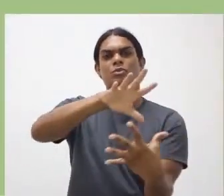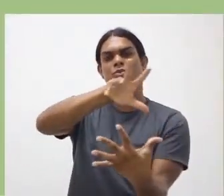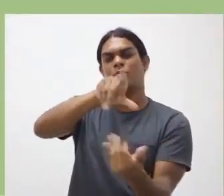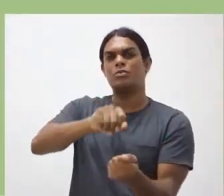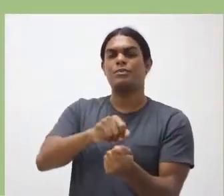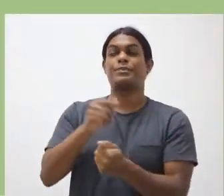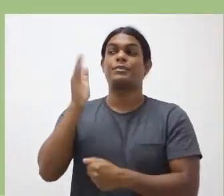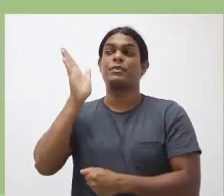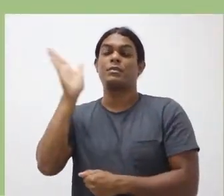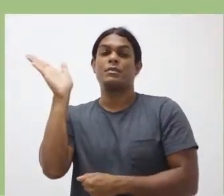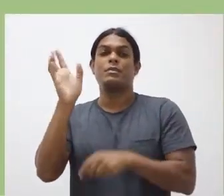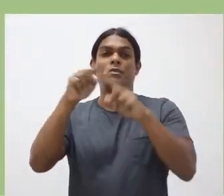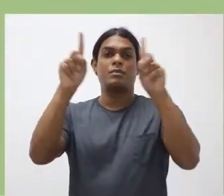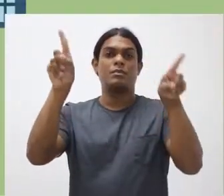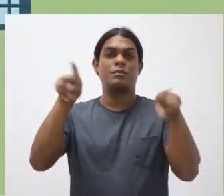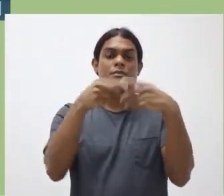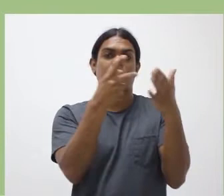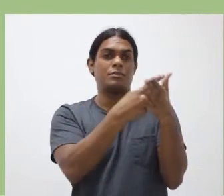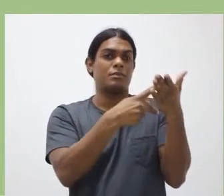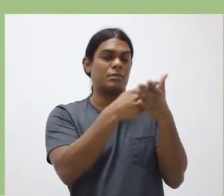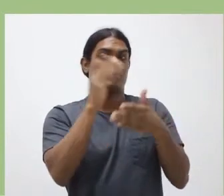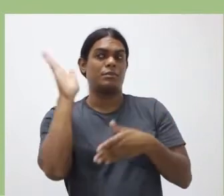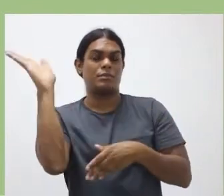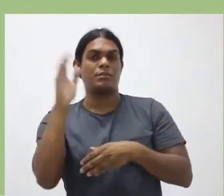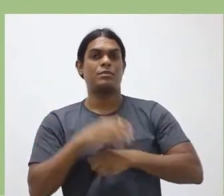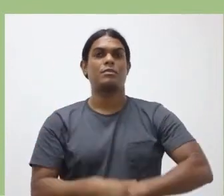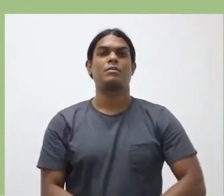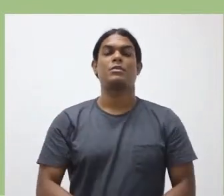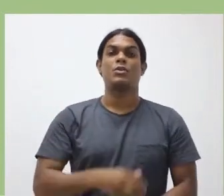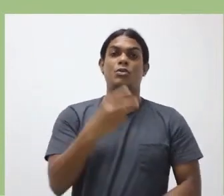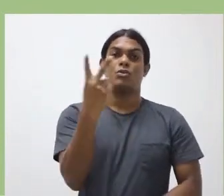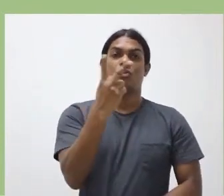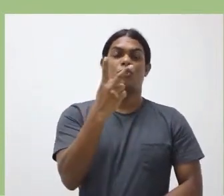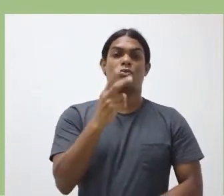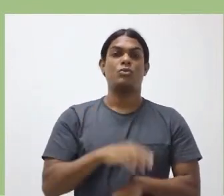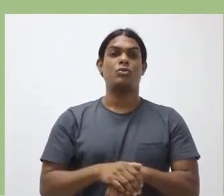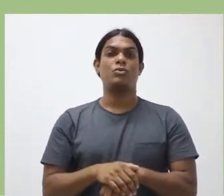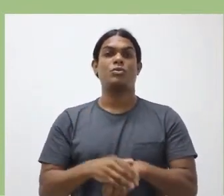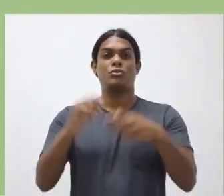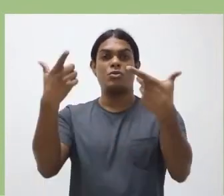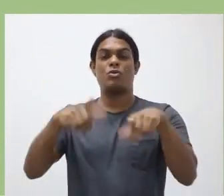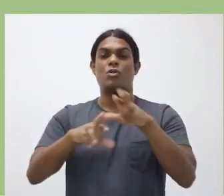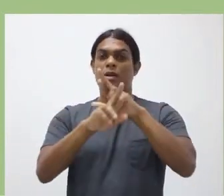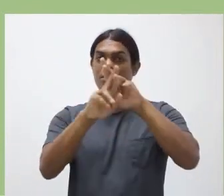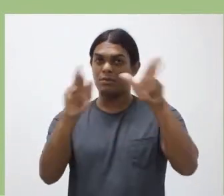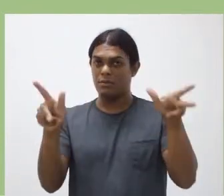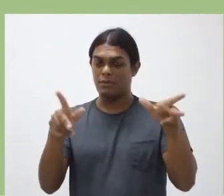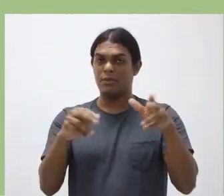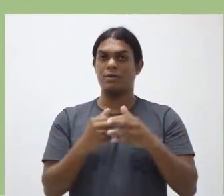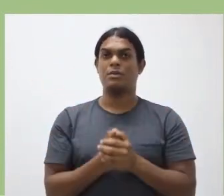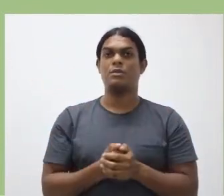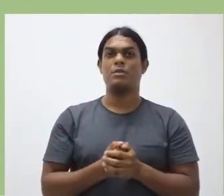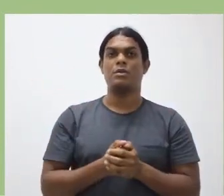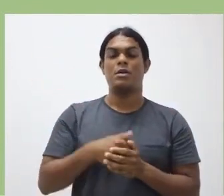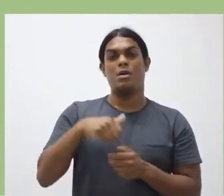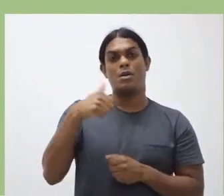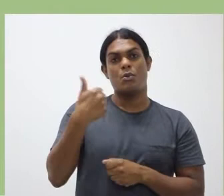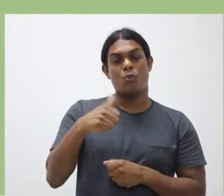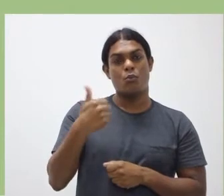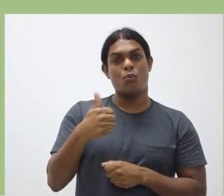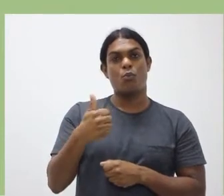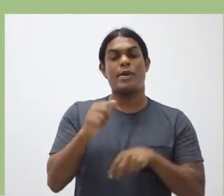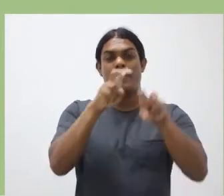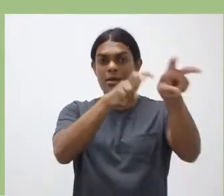Nessa imagem, vocês podem ver duas realidades diferentes. Uma realidade na qual é priorizada a atividade